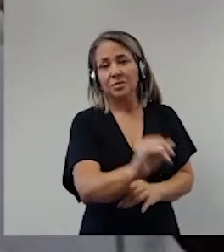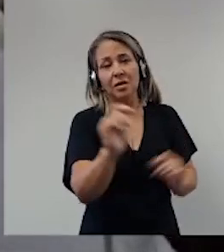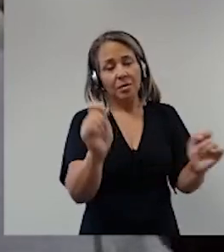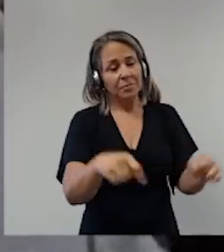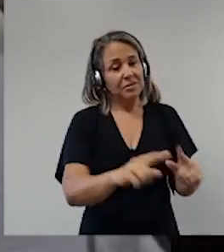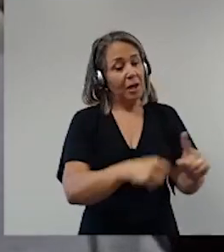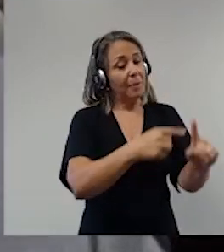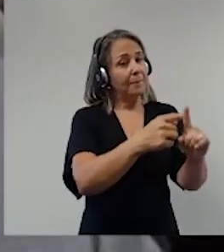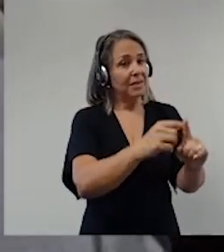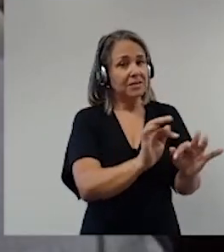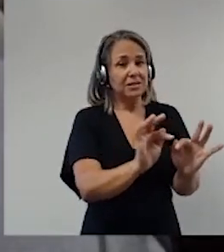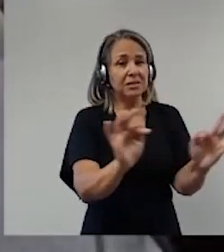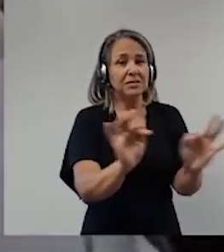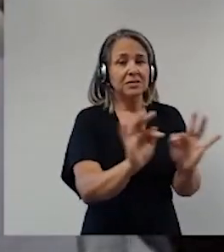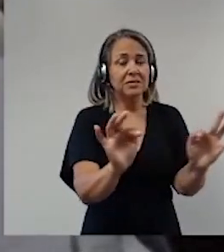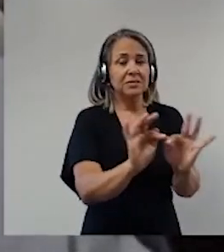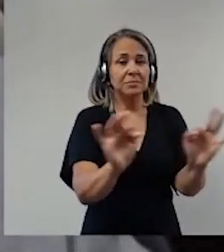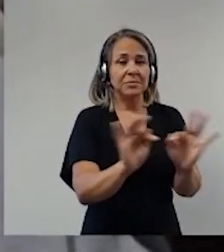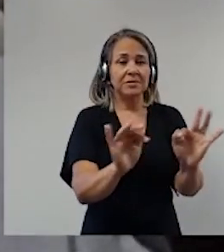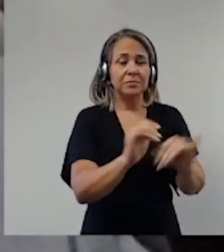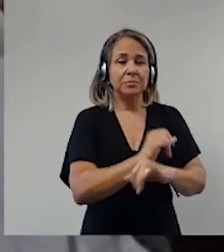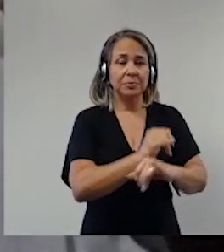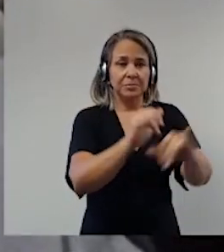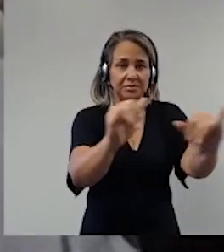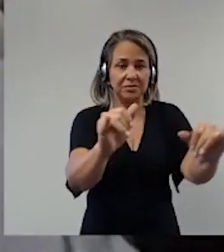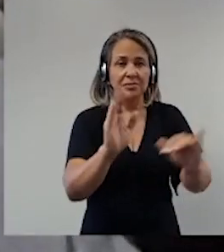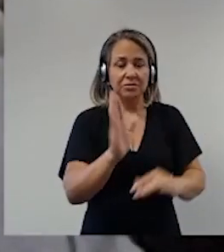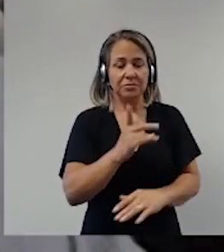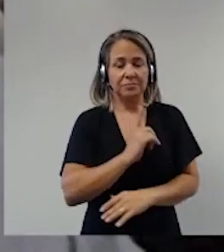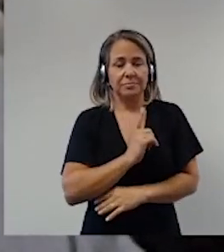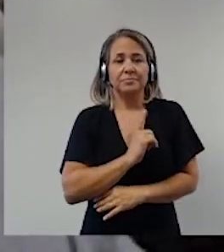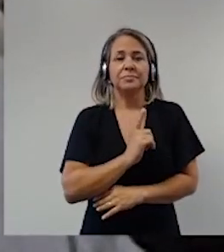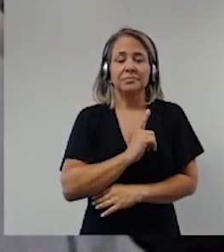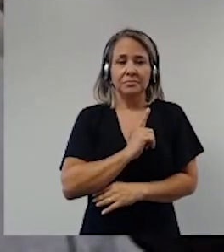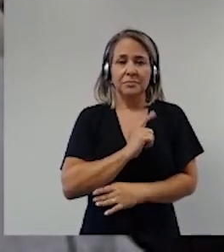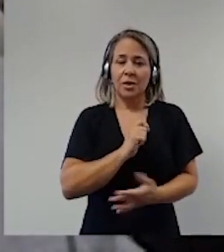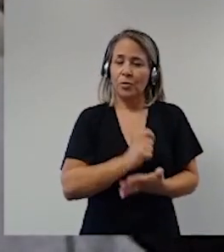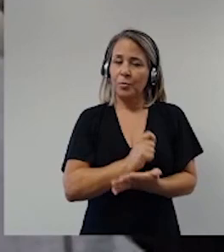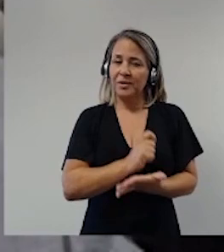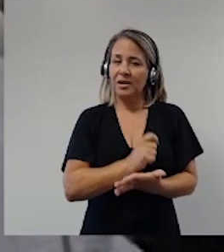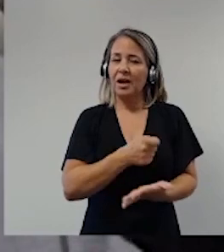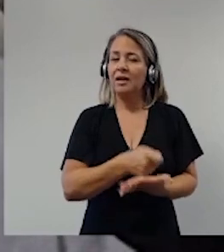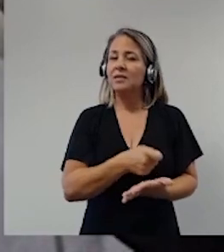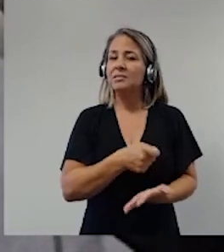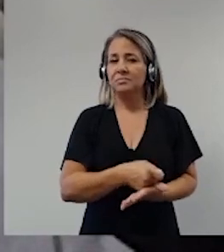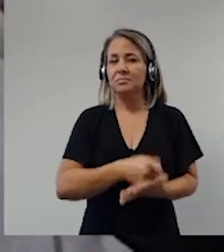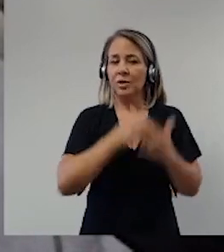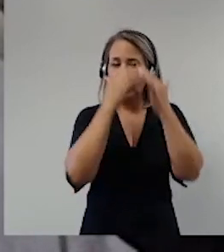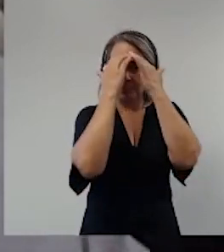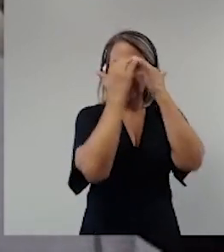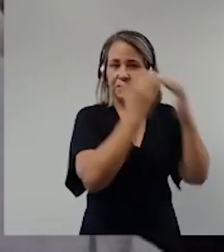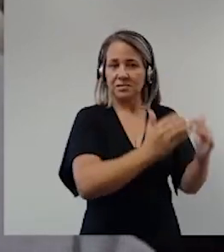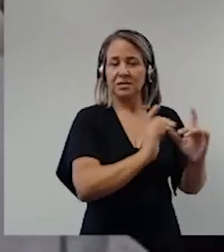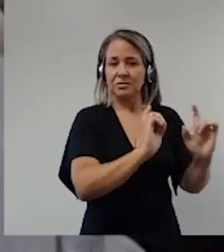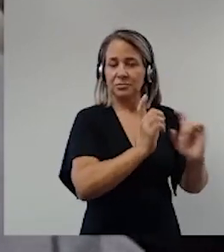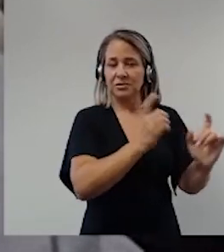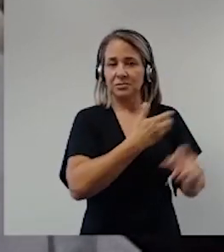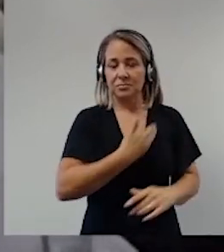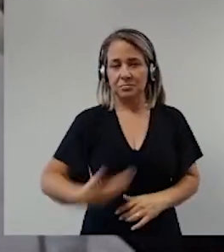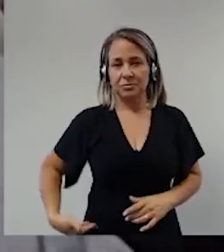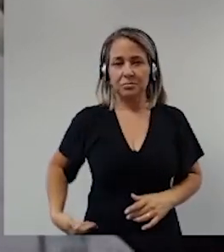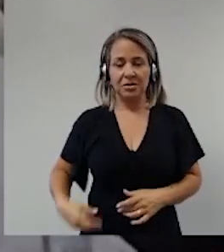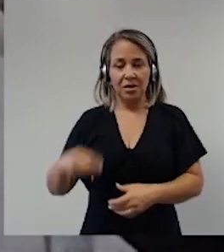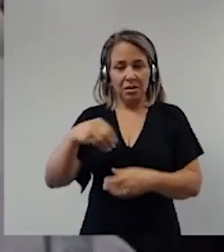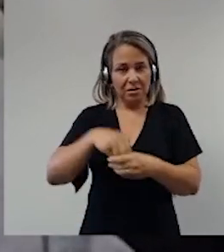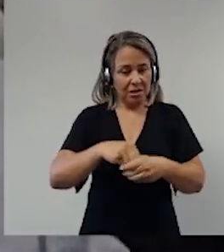do que a simples publicidade que já estava obrigada a cumprir a administração pública. Isso no